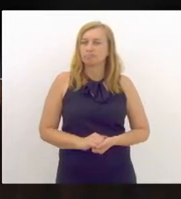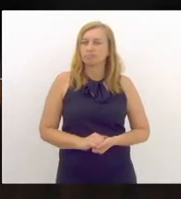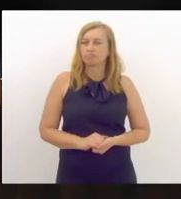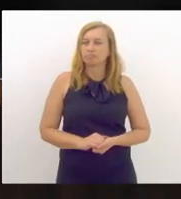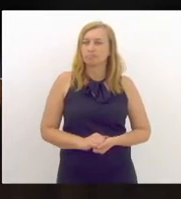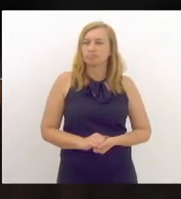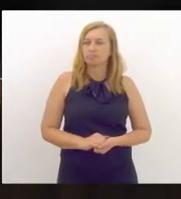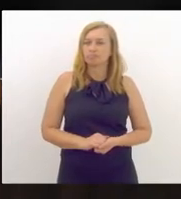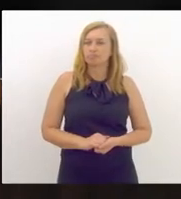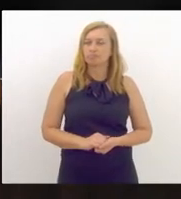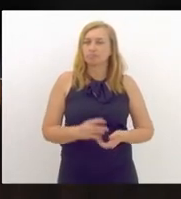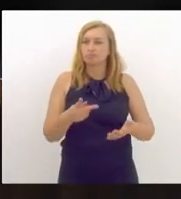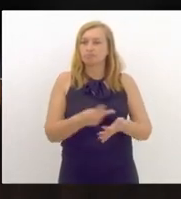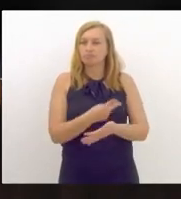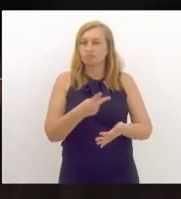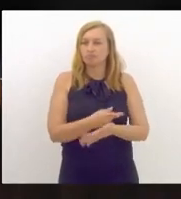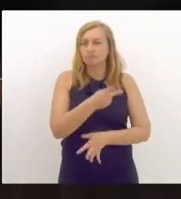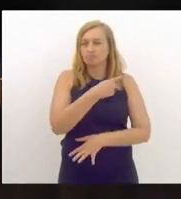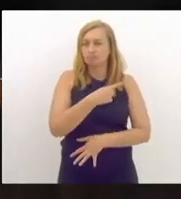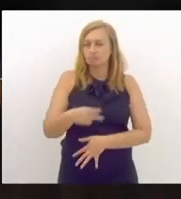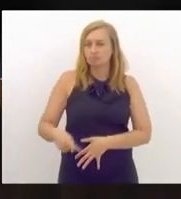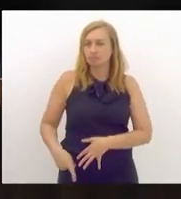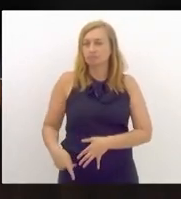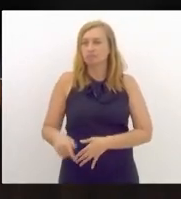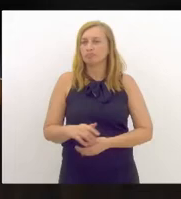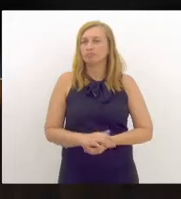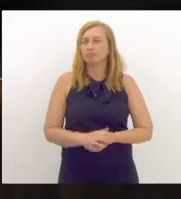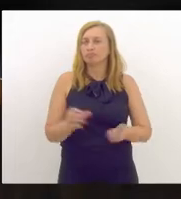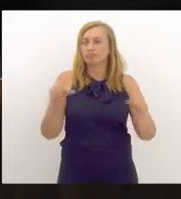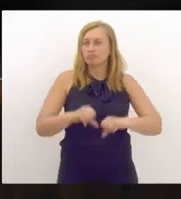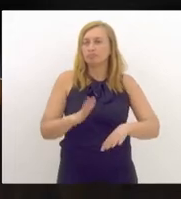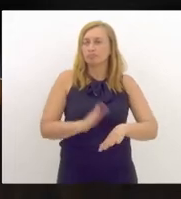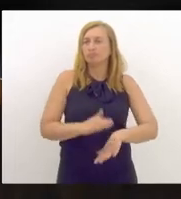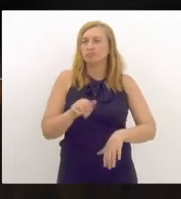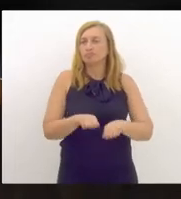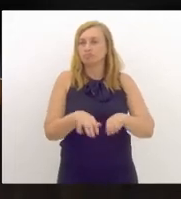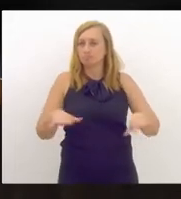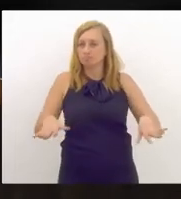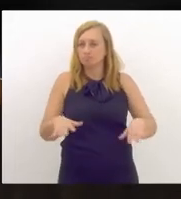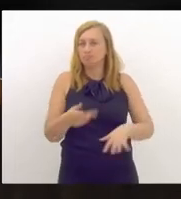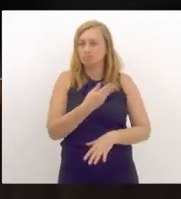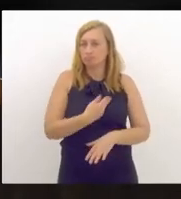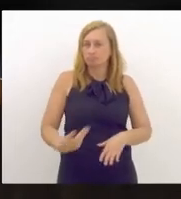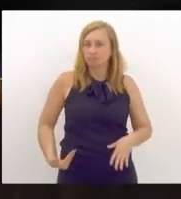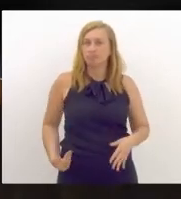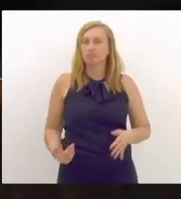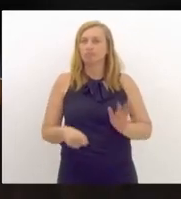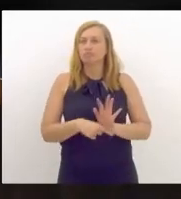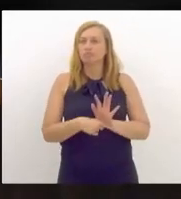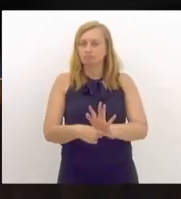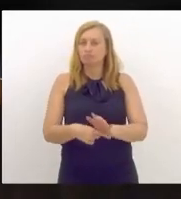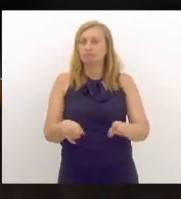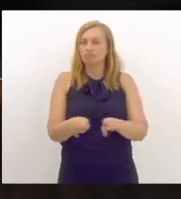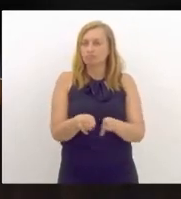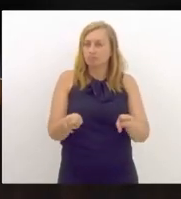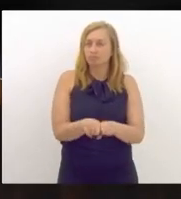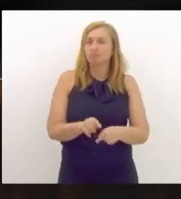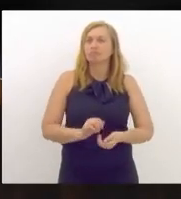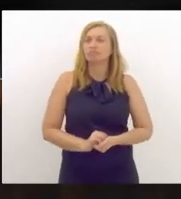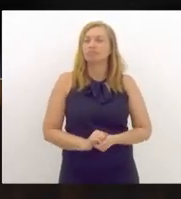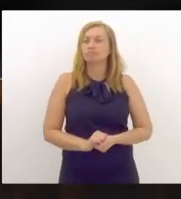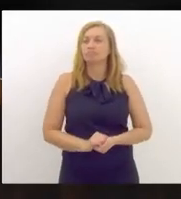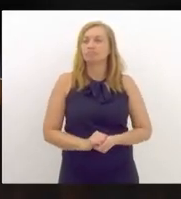um presidente que assentou o agravamento da pandemia um governador que colaborou com isso também